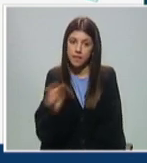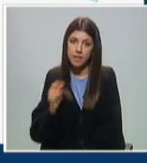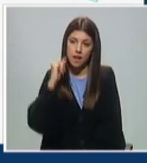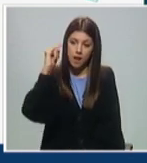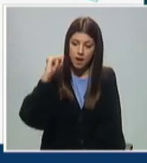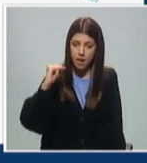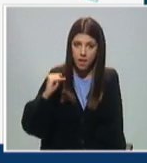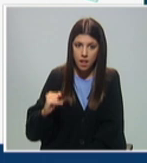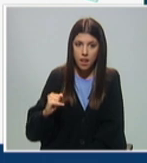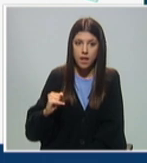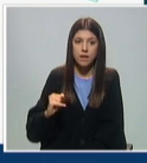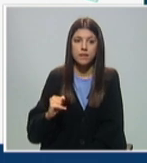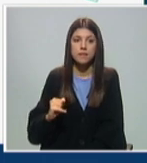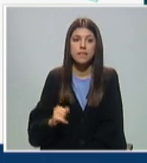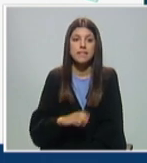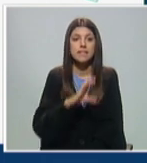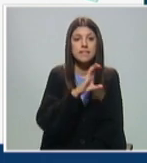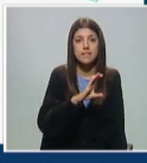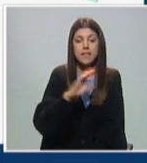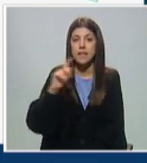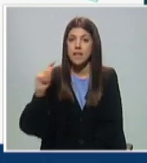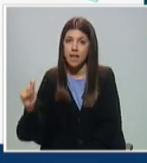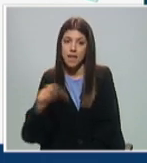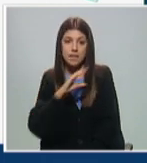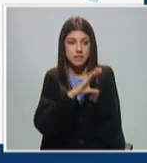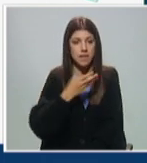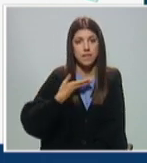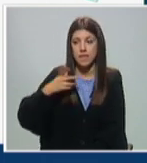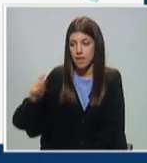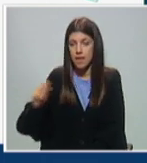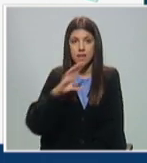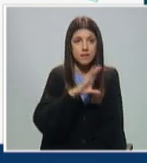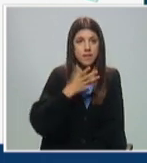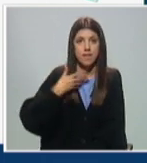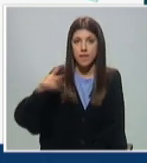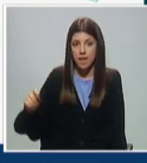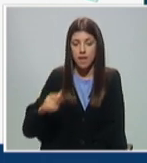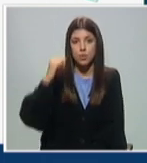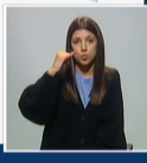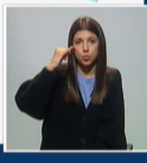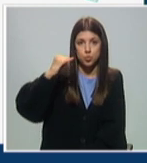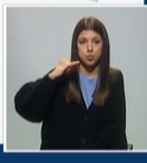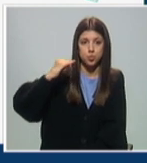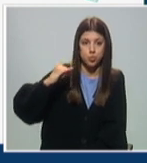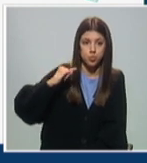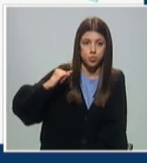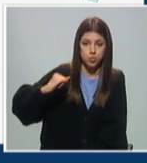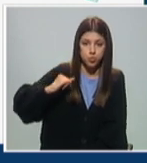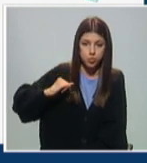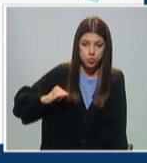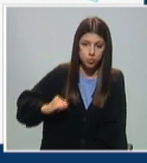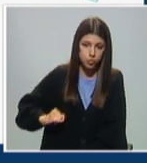as células de C até E. Neste caso, se eu clicar aqui na função, eu arrastei